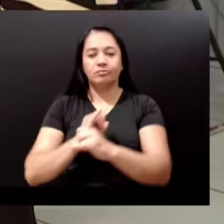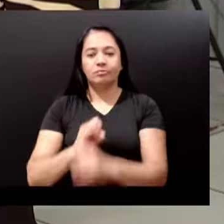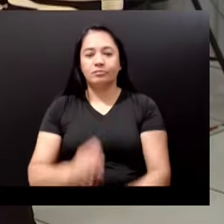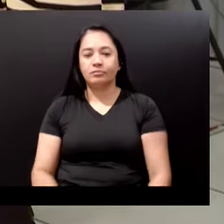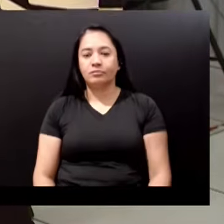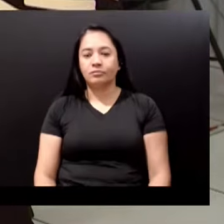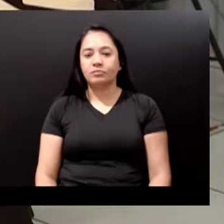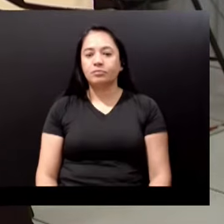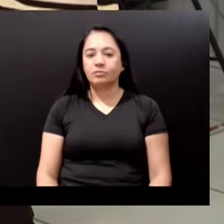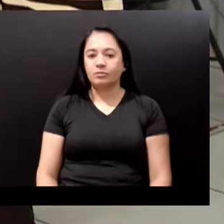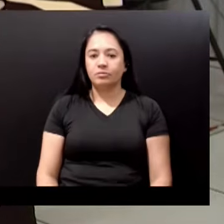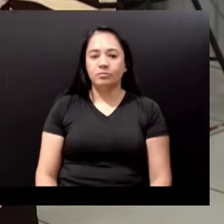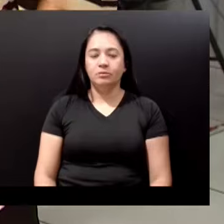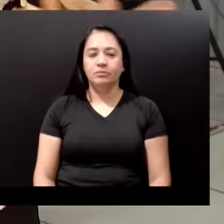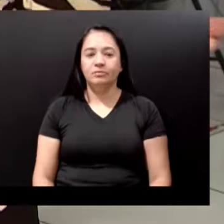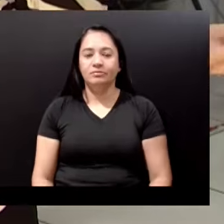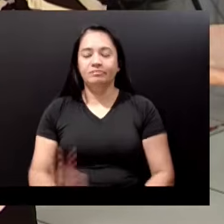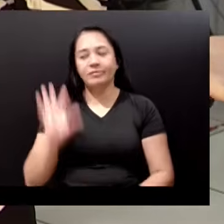E é isso, né?